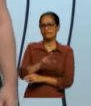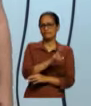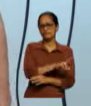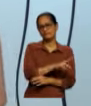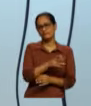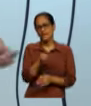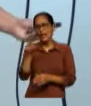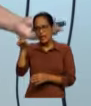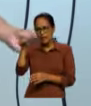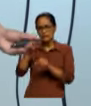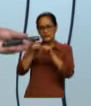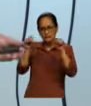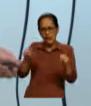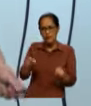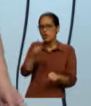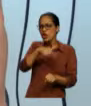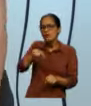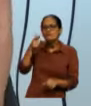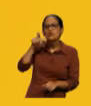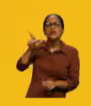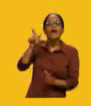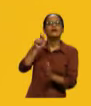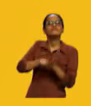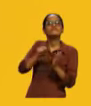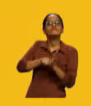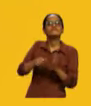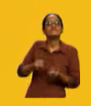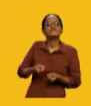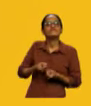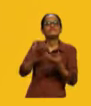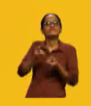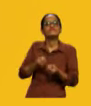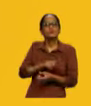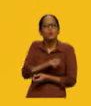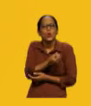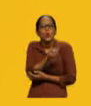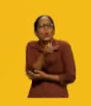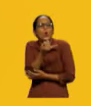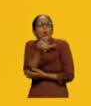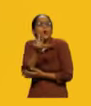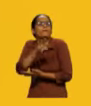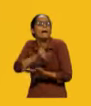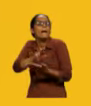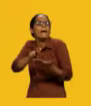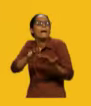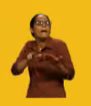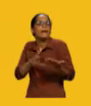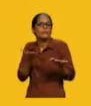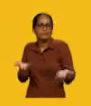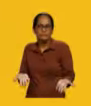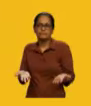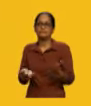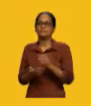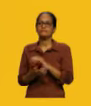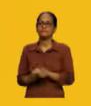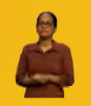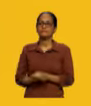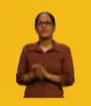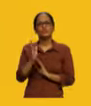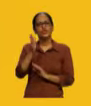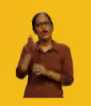escrever todos os números e fazer a leitura de todos os números existentes até aí. Então, eu já falei